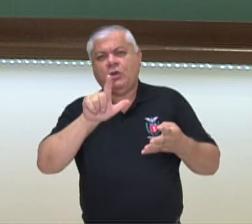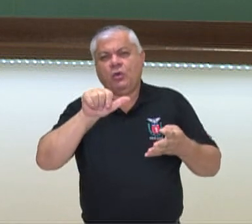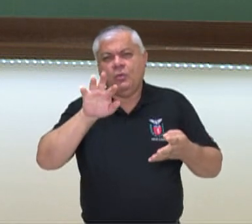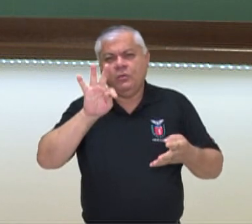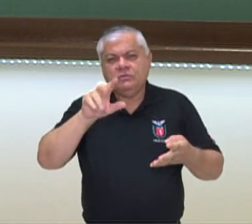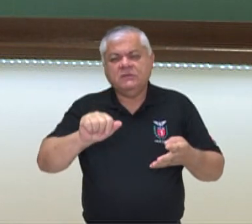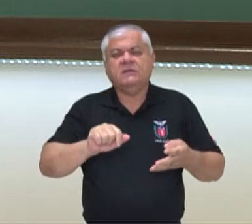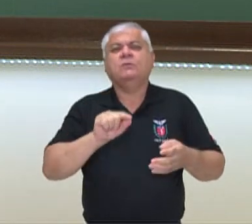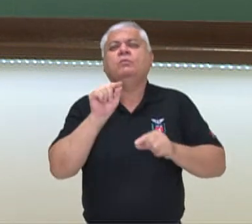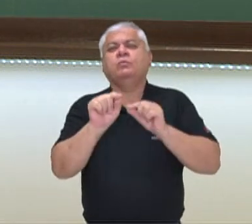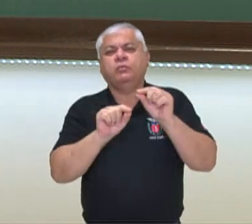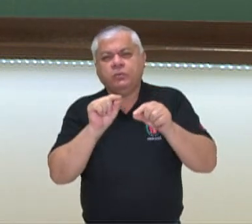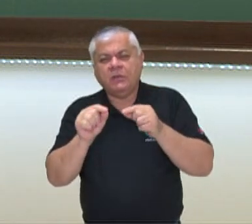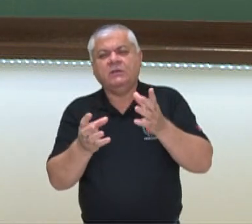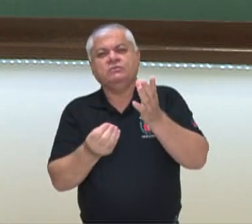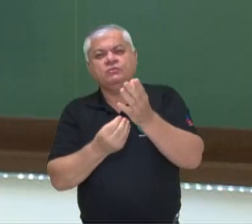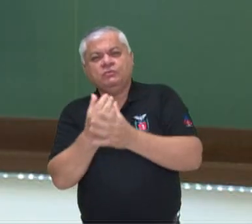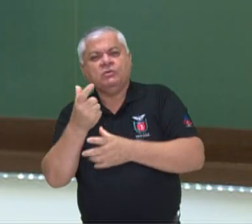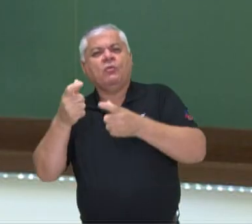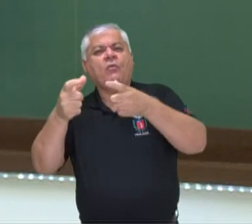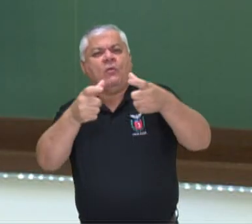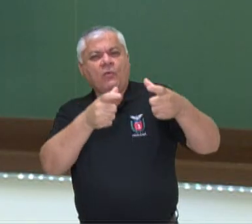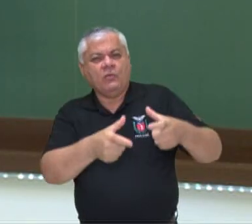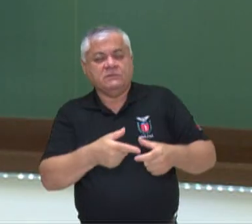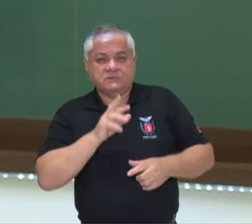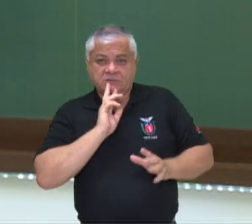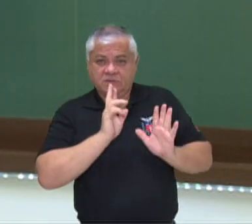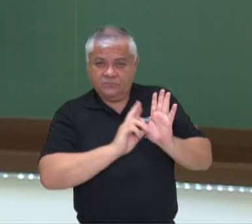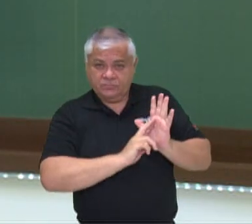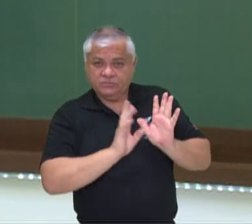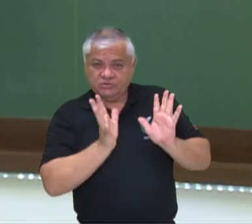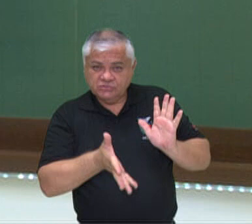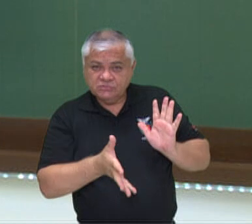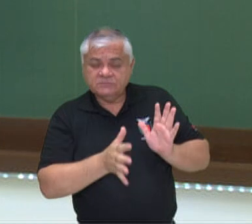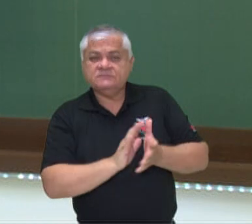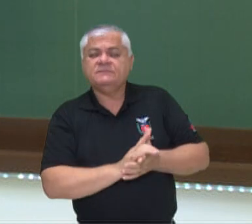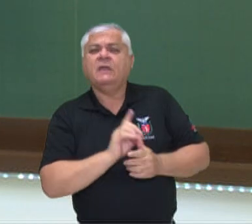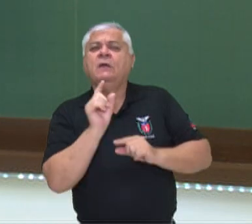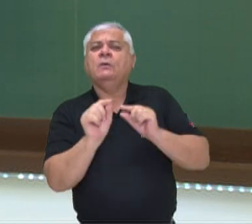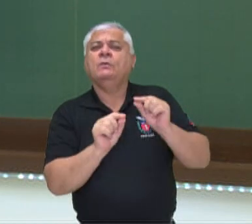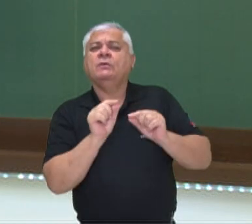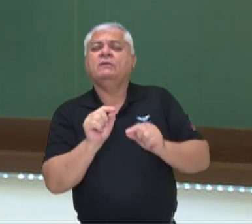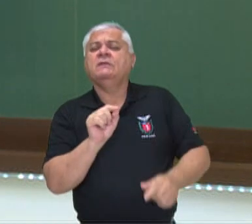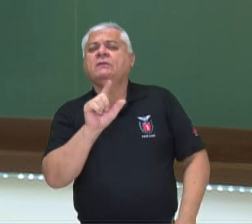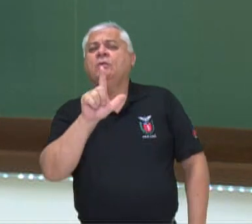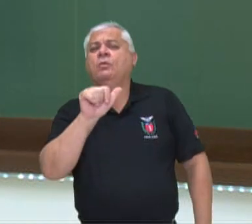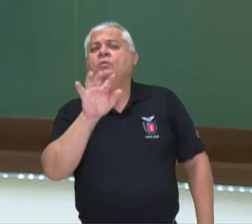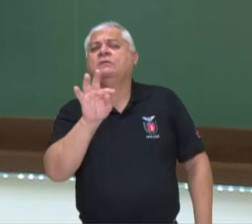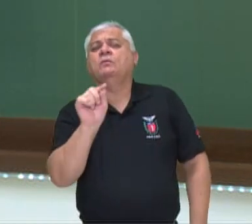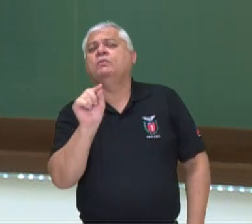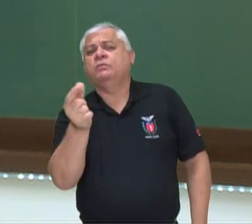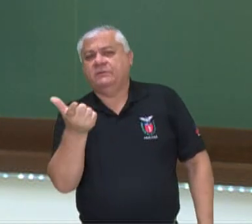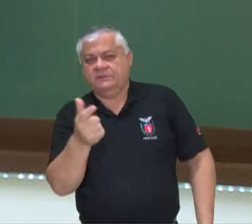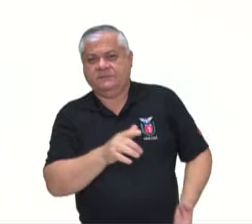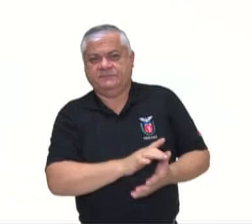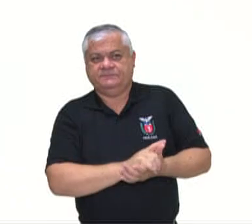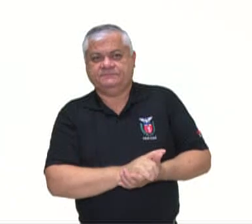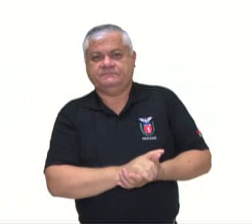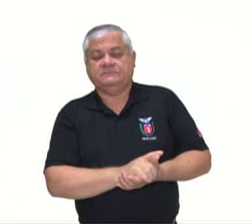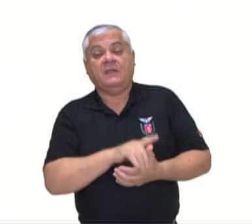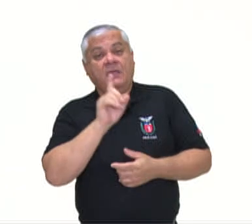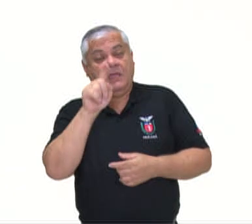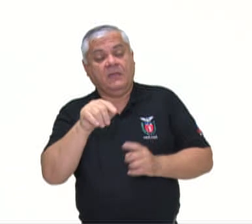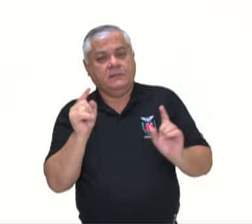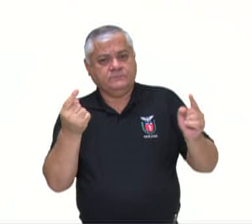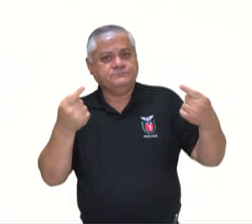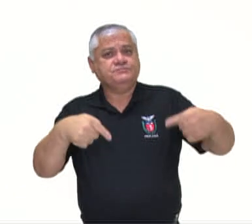sobre as lutas, você conseguiu responder a nossa pergunta? O que são lutas? Olha só, são